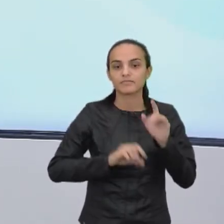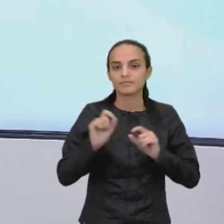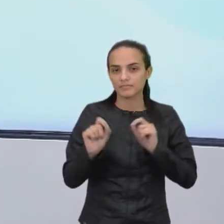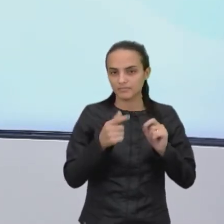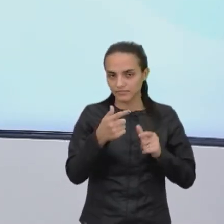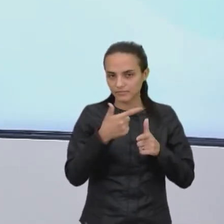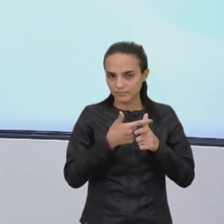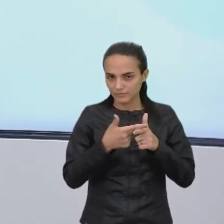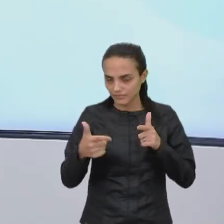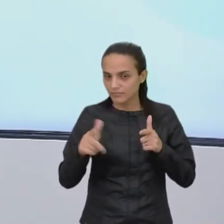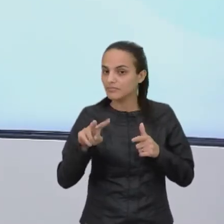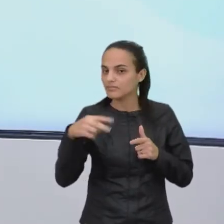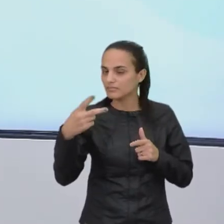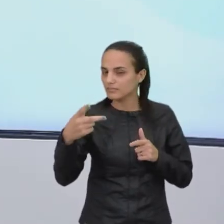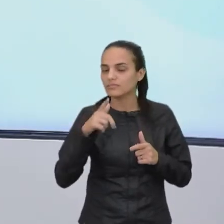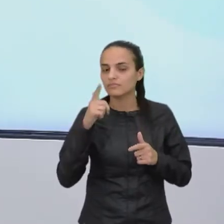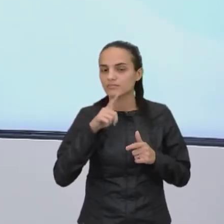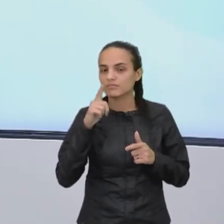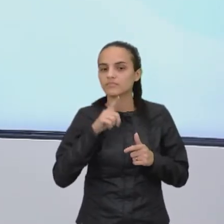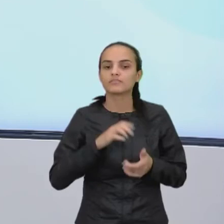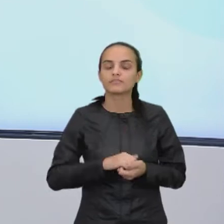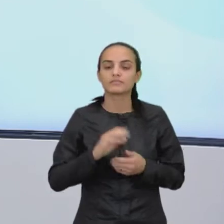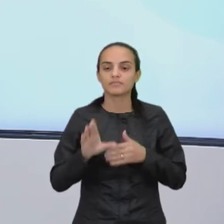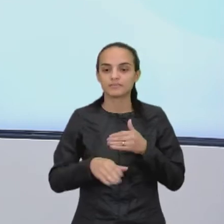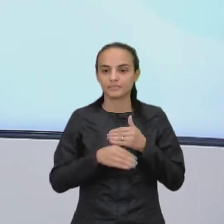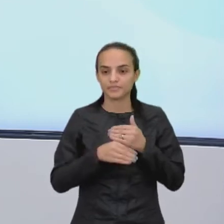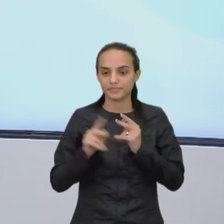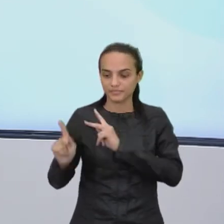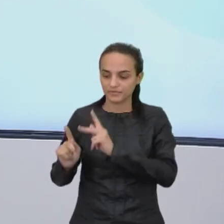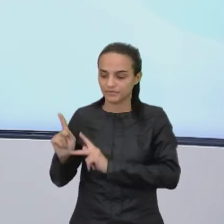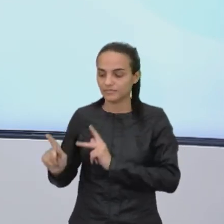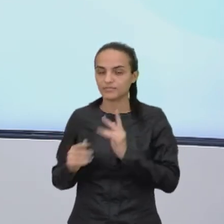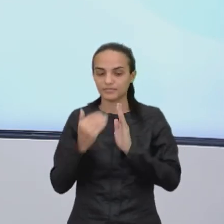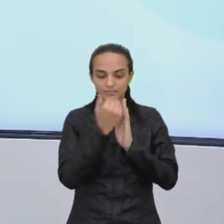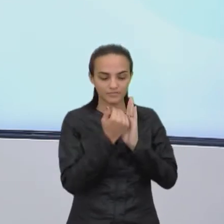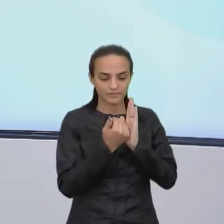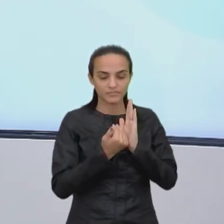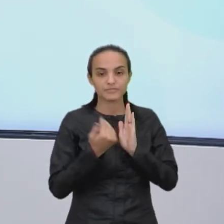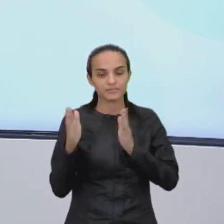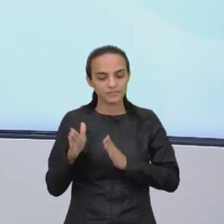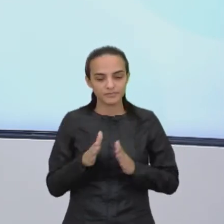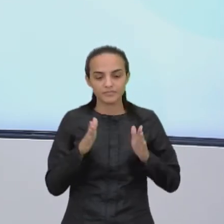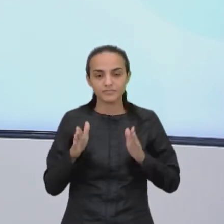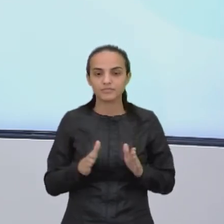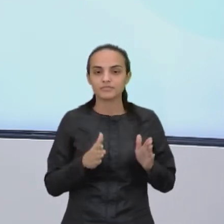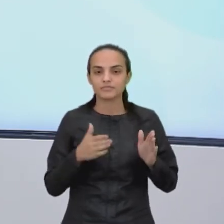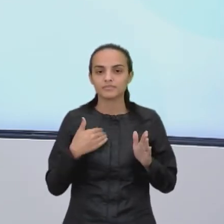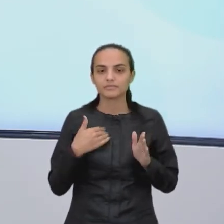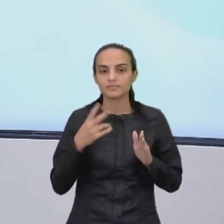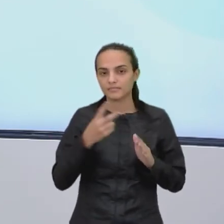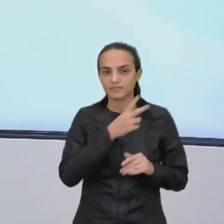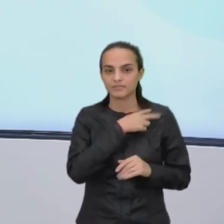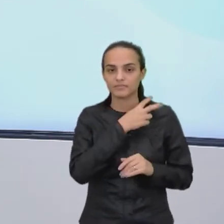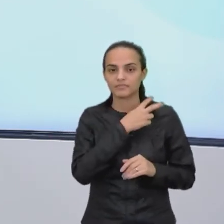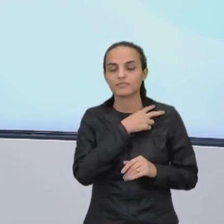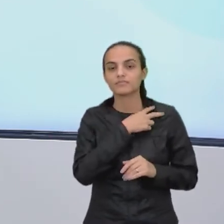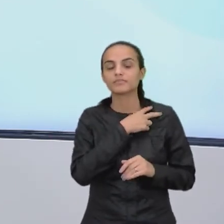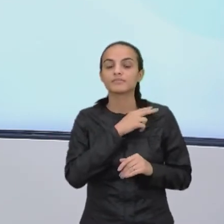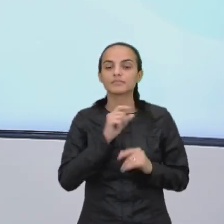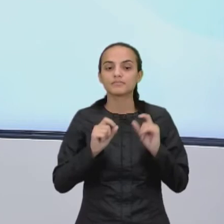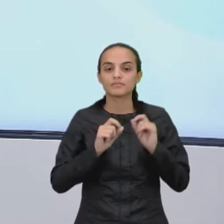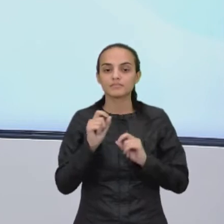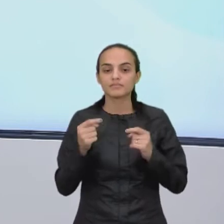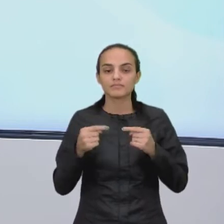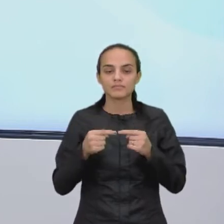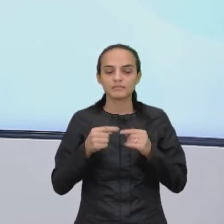Divide Multiplica, o nosso componente curricular, o População em Índice. Aula produzida aí para a segunda série do ensino médio,